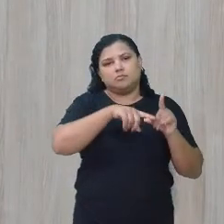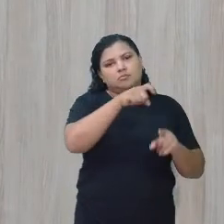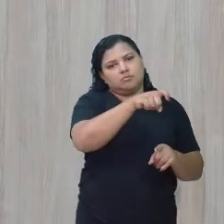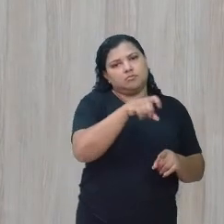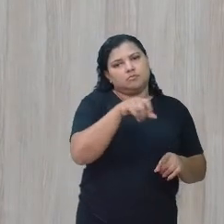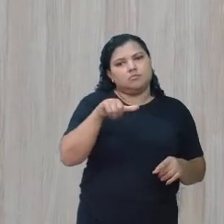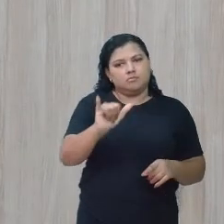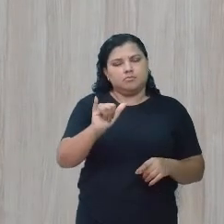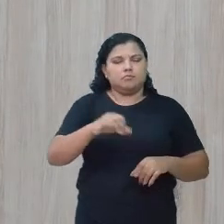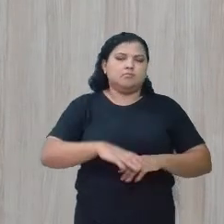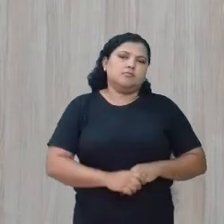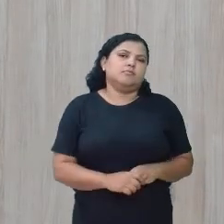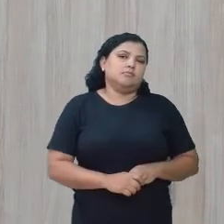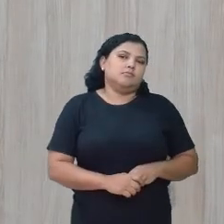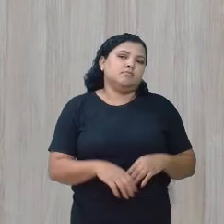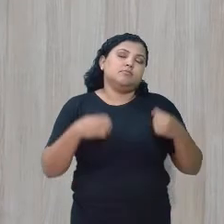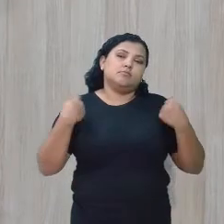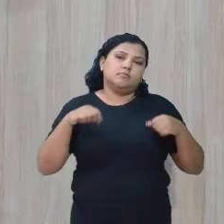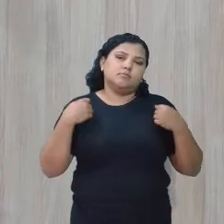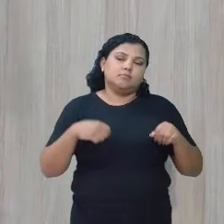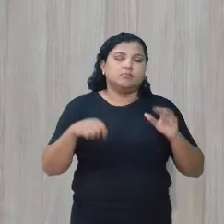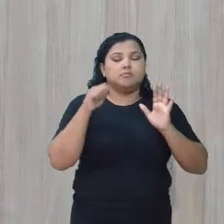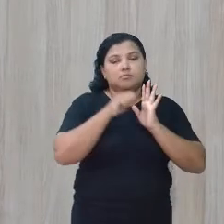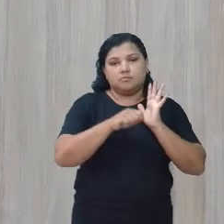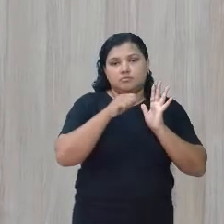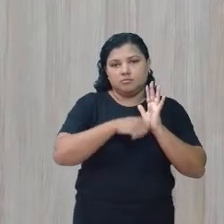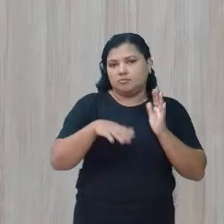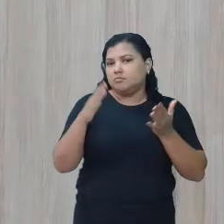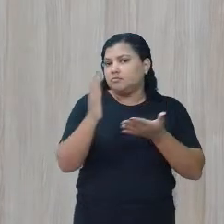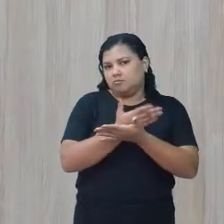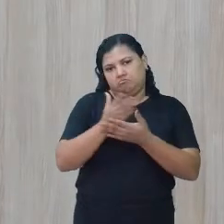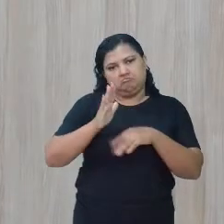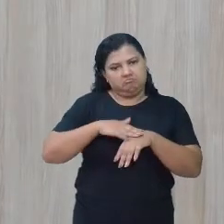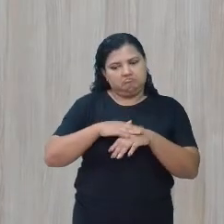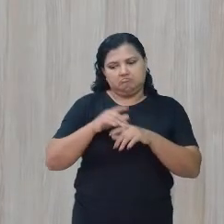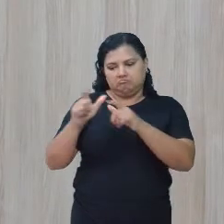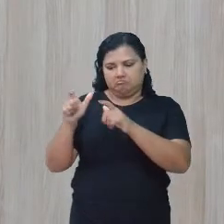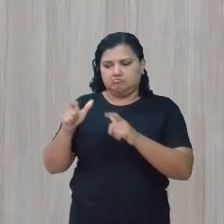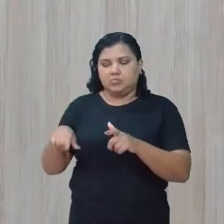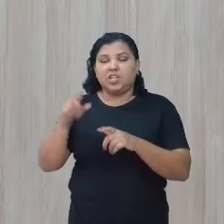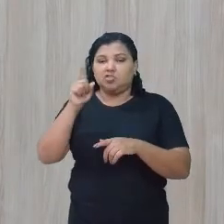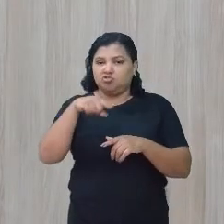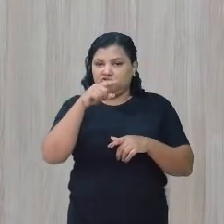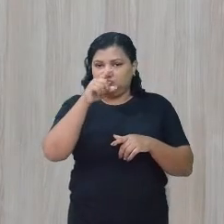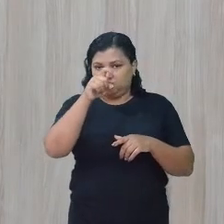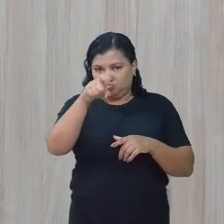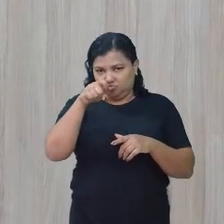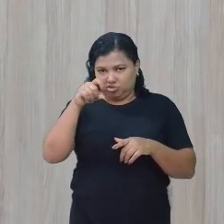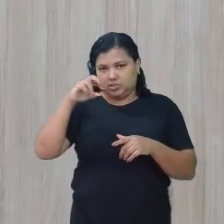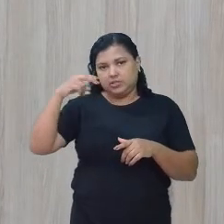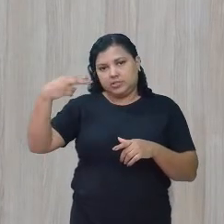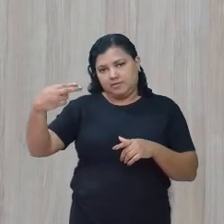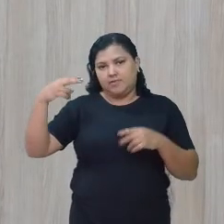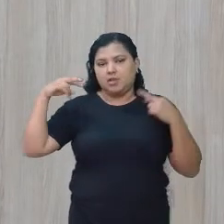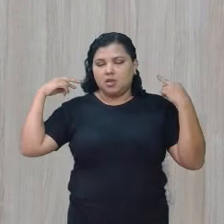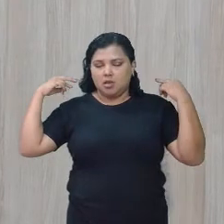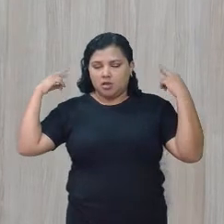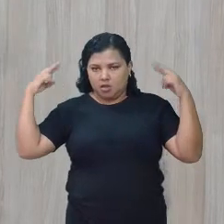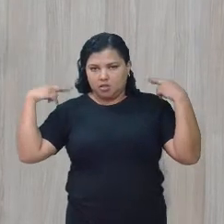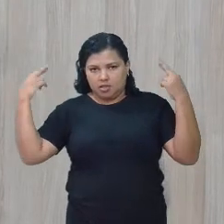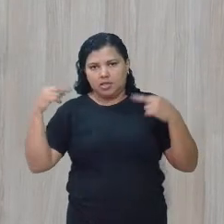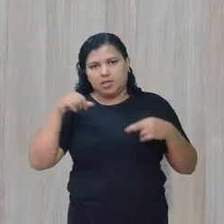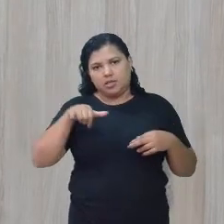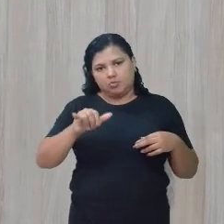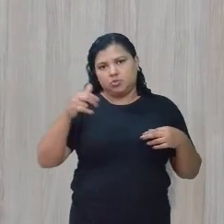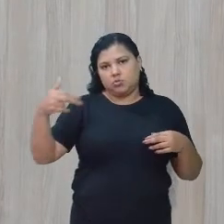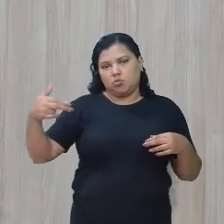Y. Você precisa anotar em algum lugar para dizer lá, ó, X é carneiro e